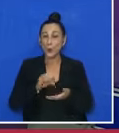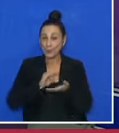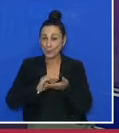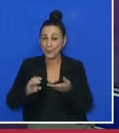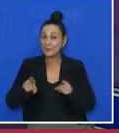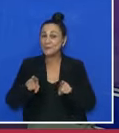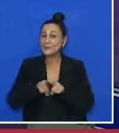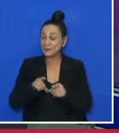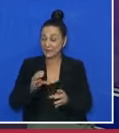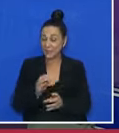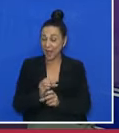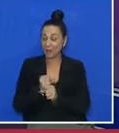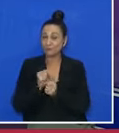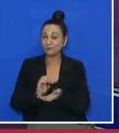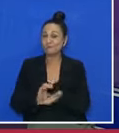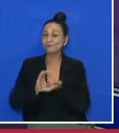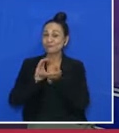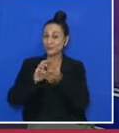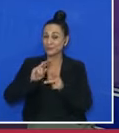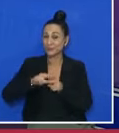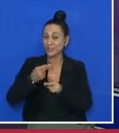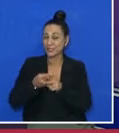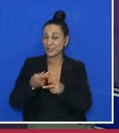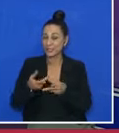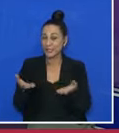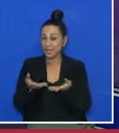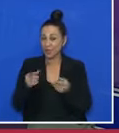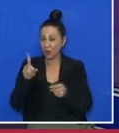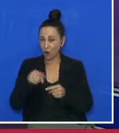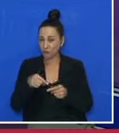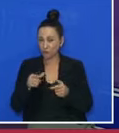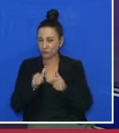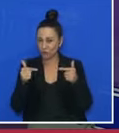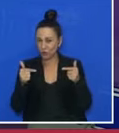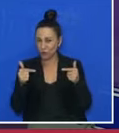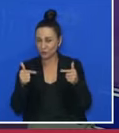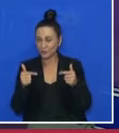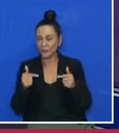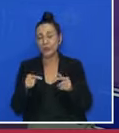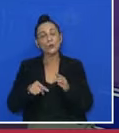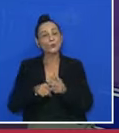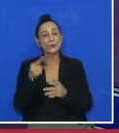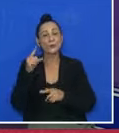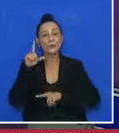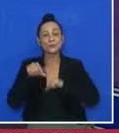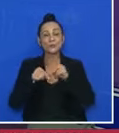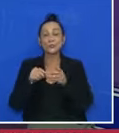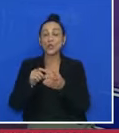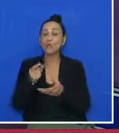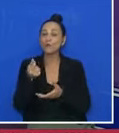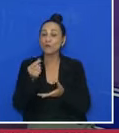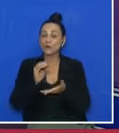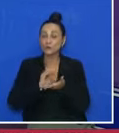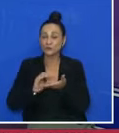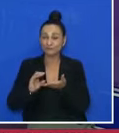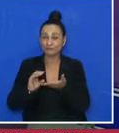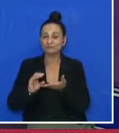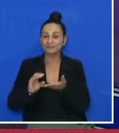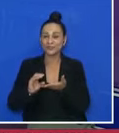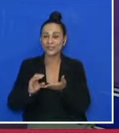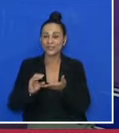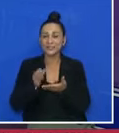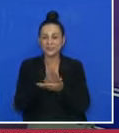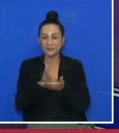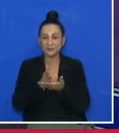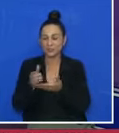O prêmio também está acumulado na dupla cena. Será que você está com sorte? Será que esse prêmio sai? No primeiro sorteio, o valor que será dividido entre os